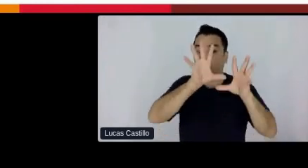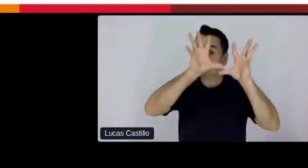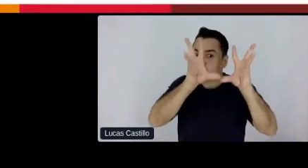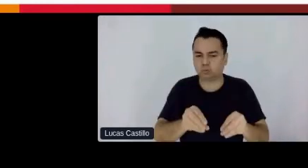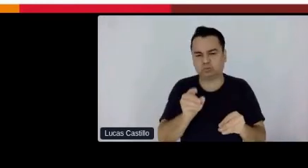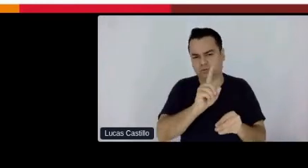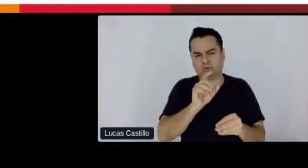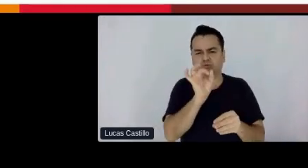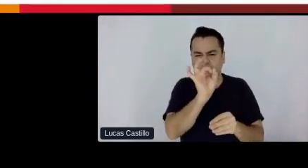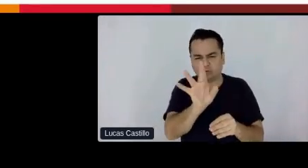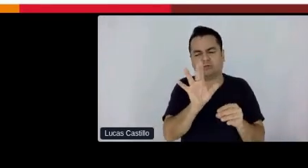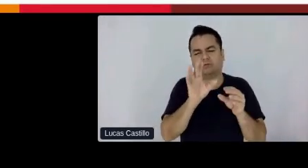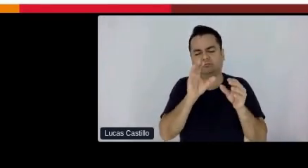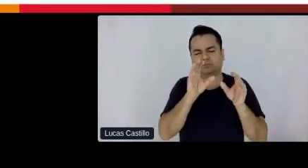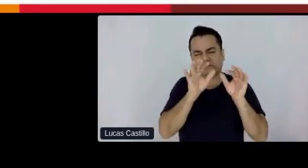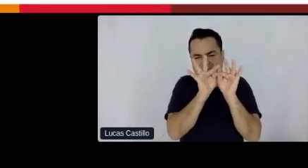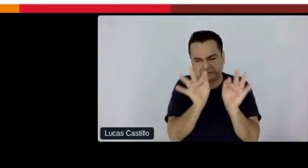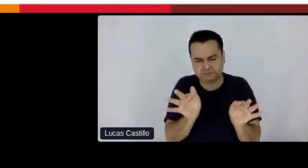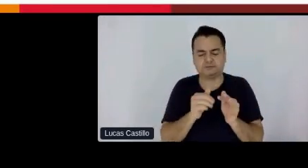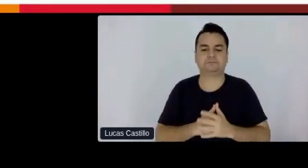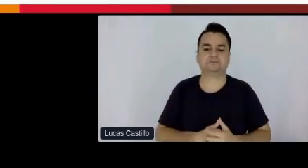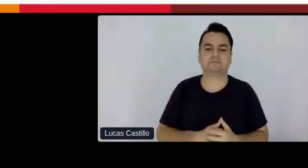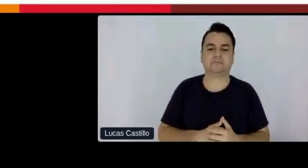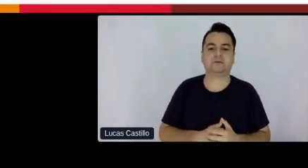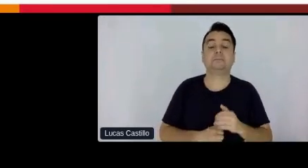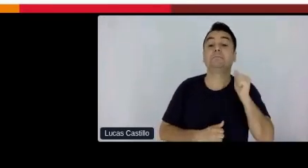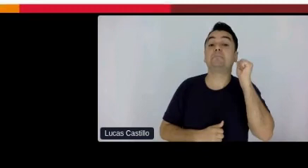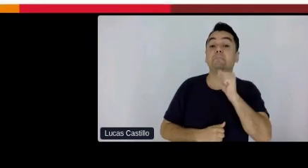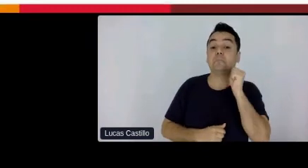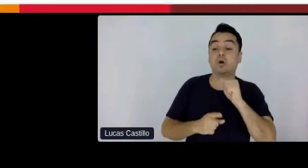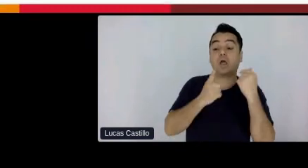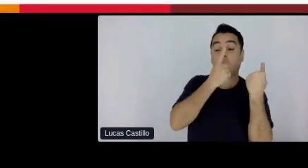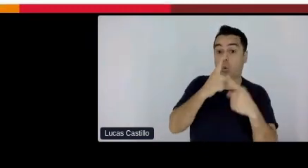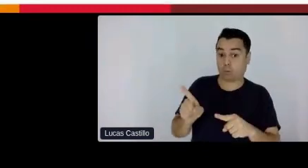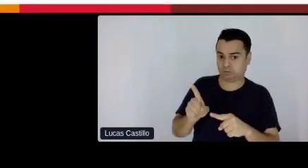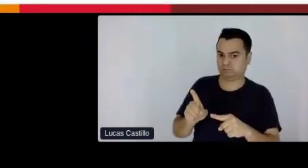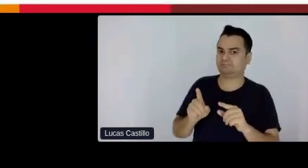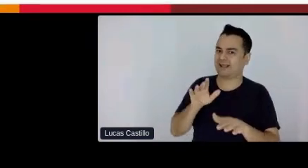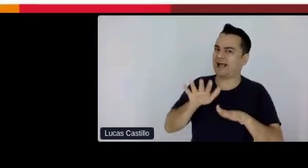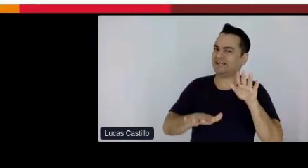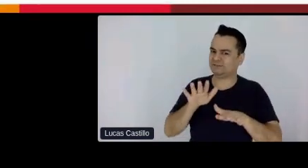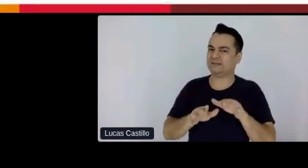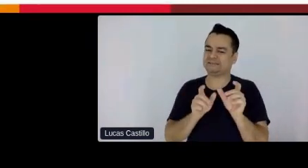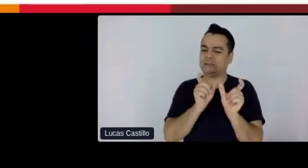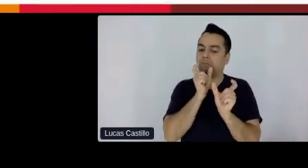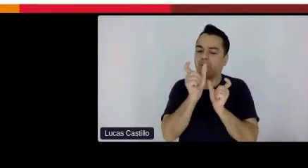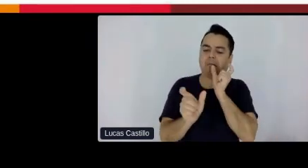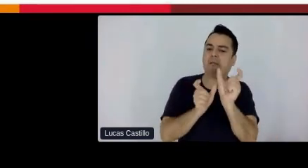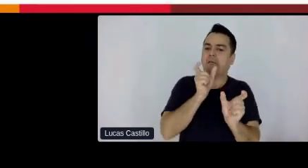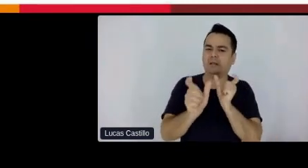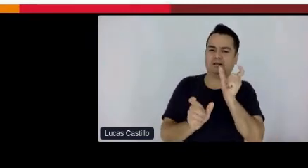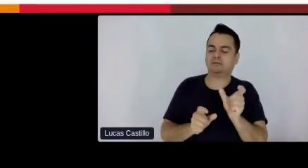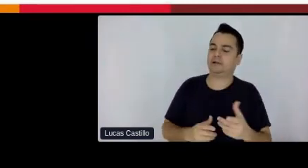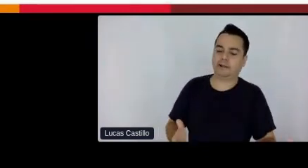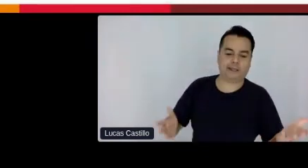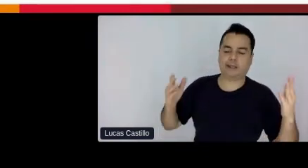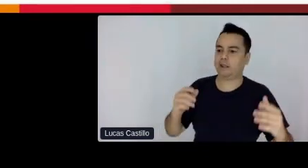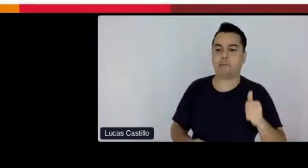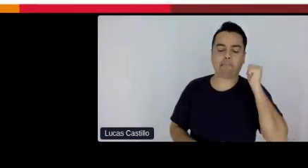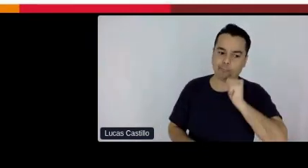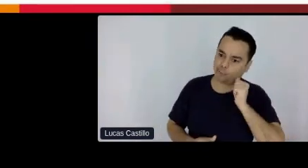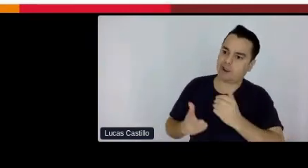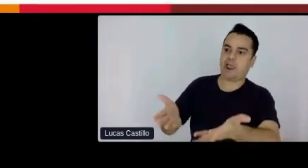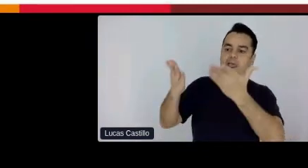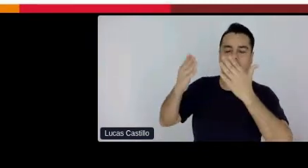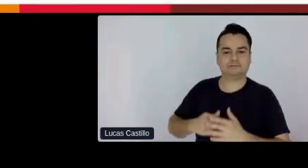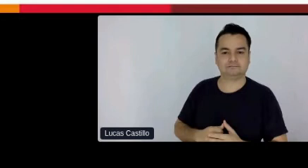falar de todos, tá bom? Então, vamos lá. Contra mulheres, coisas normais da gente escutar no ambiente de trabalho. Só podia ser mulher quando algo dá